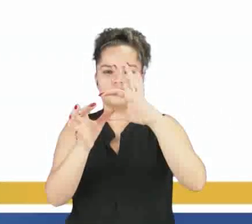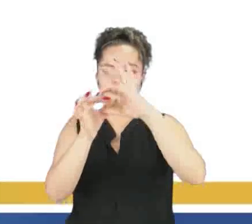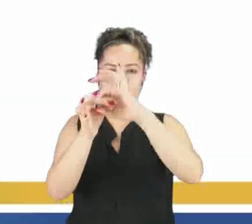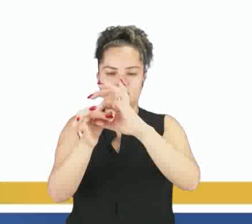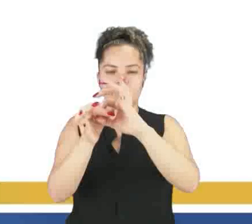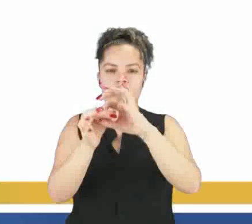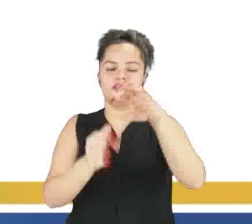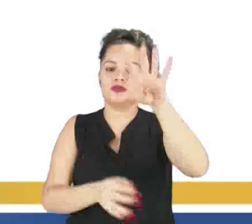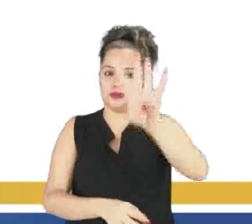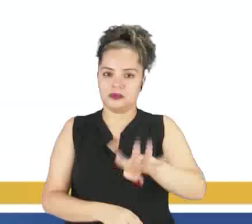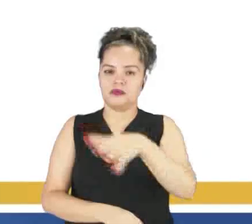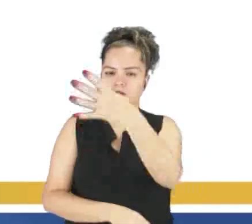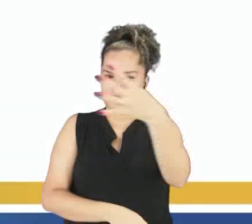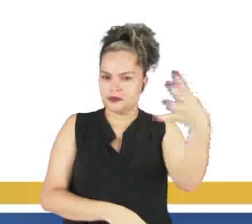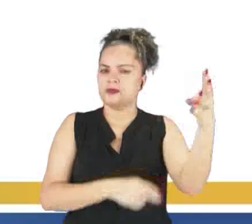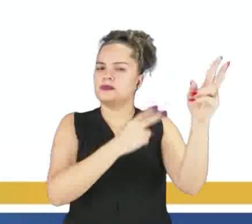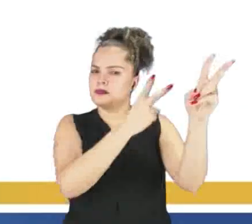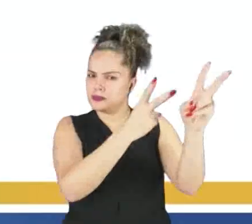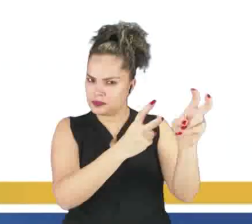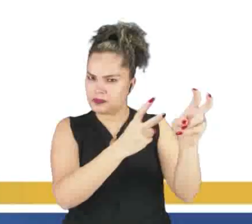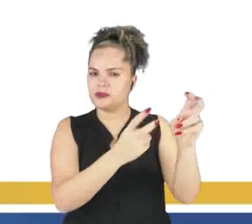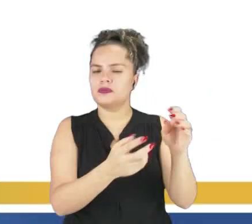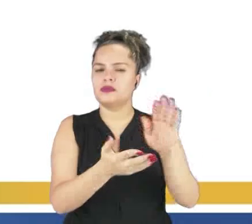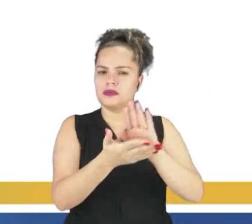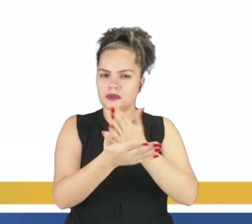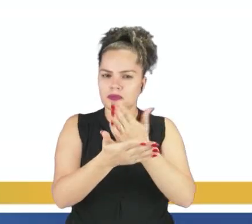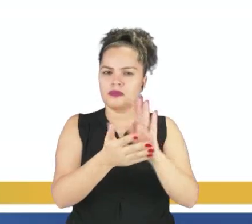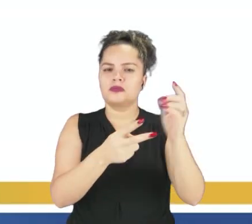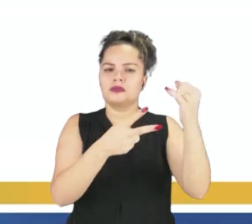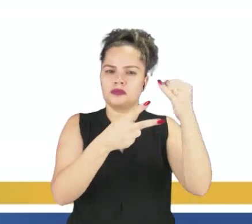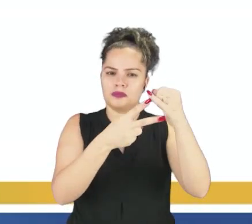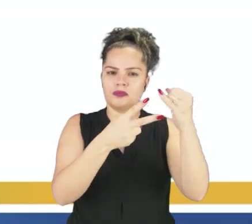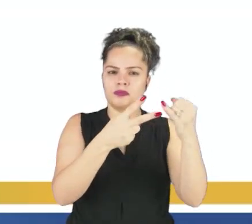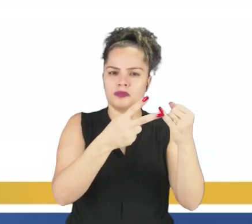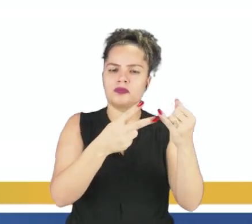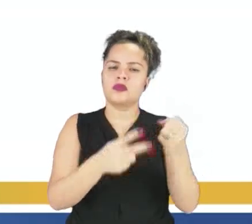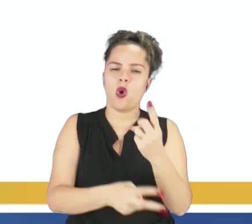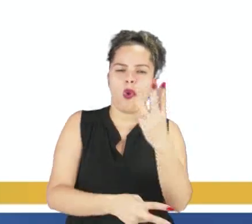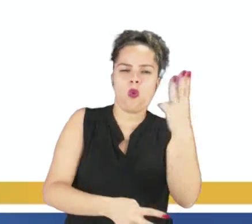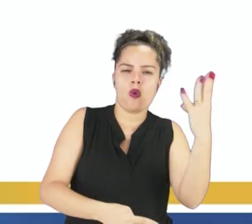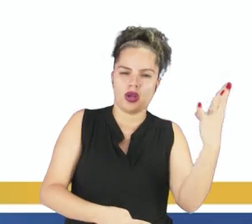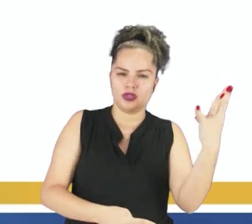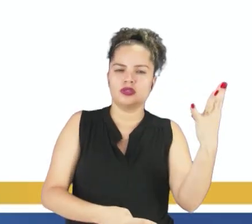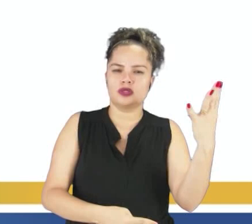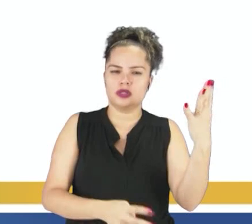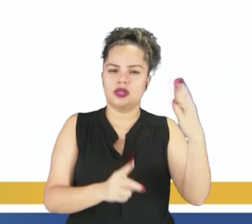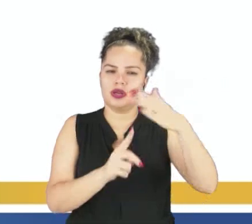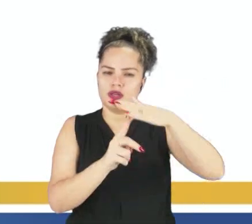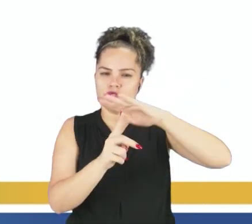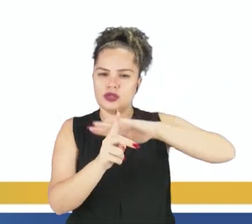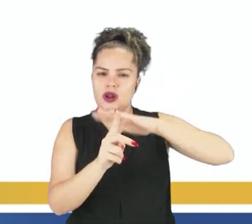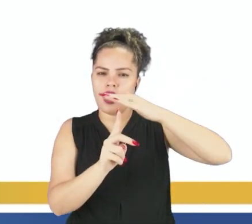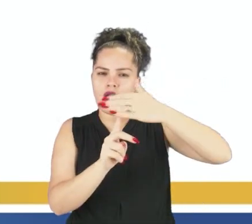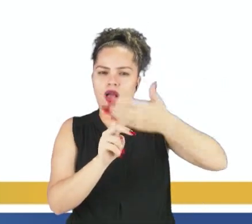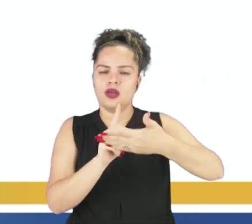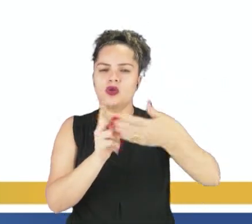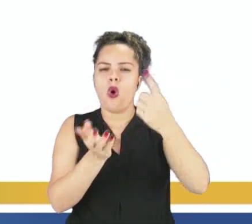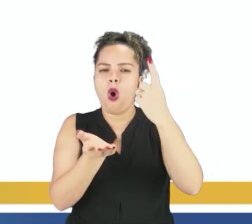mostra, né, alguns polígonos e o número de lados e o seu nome, né?